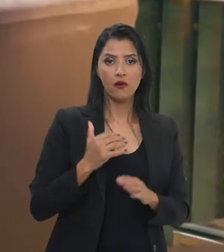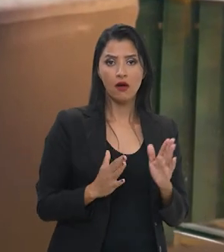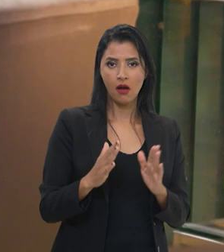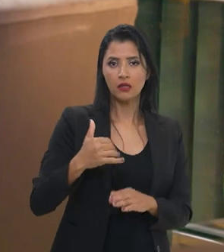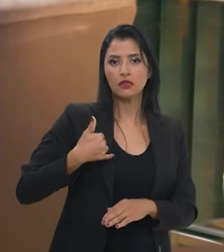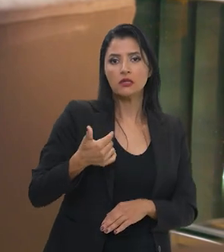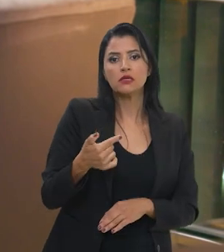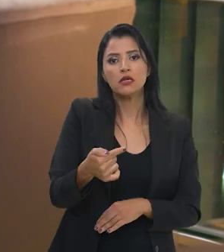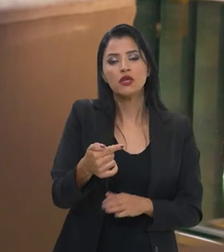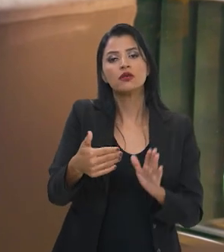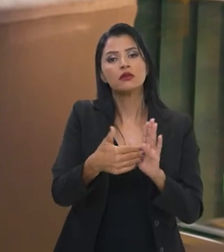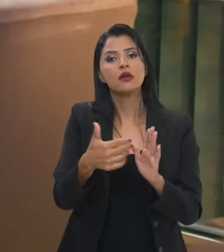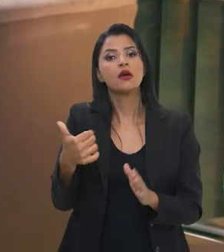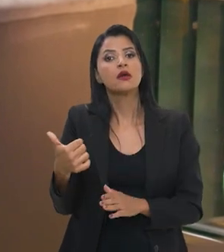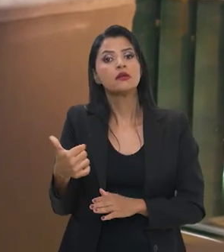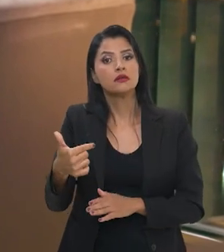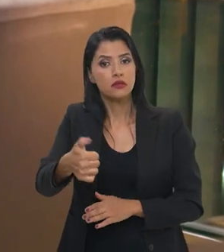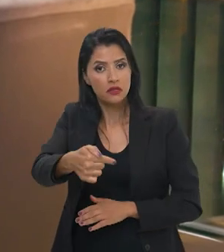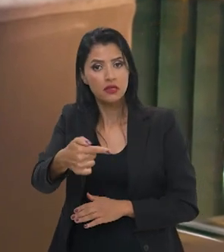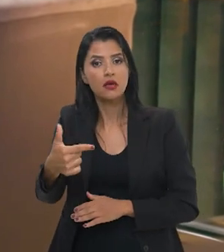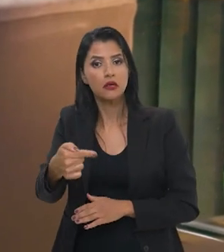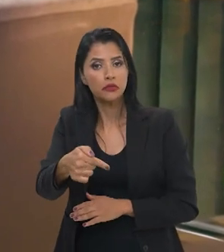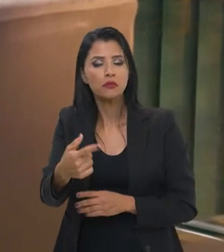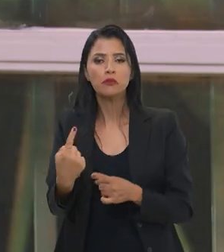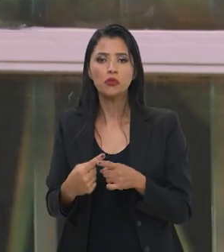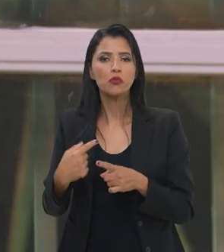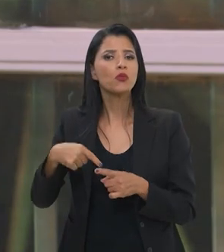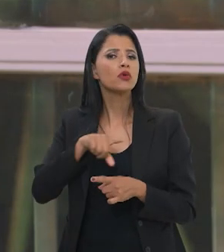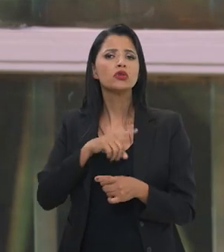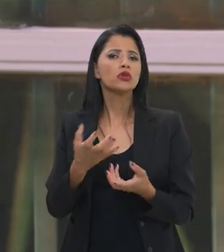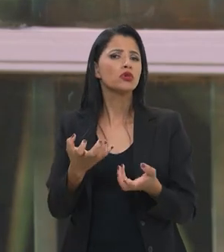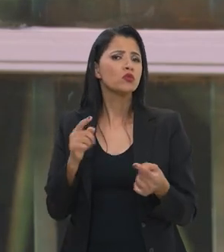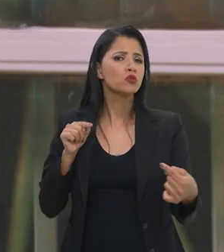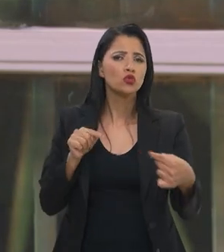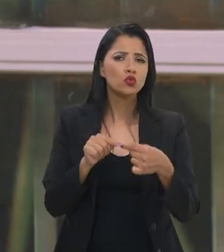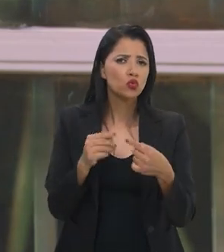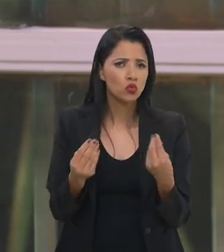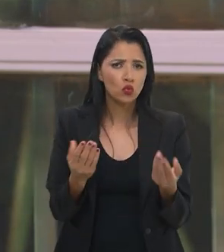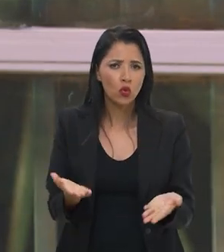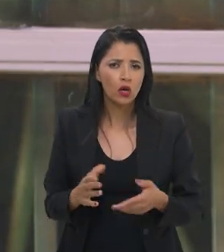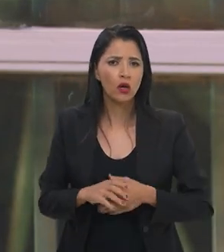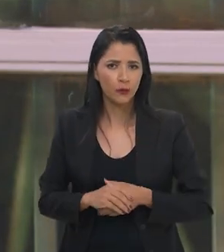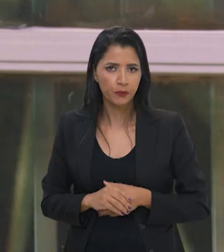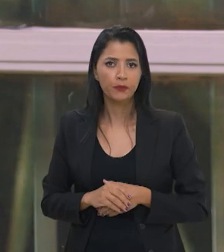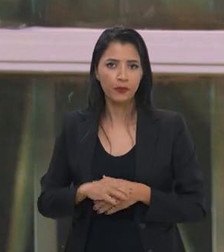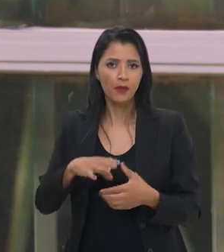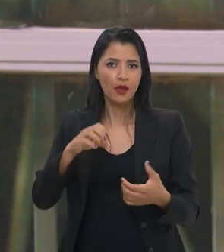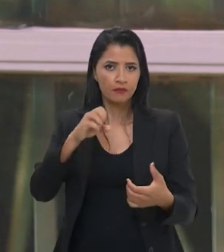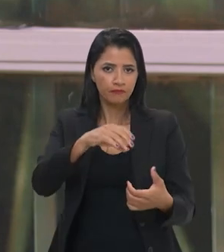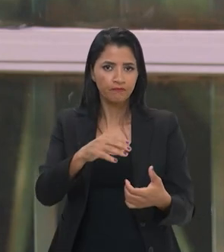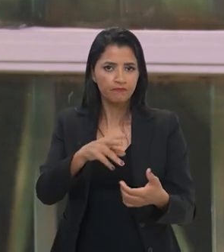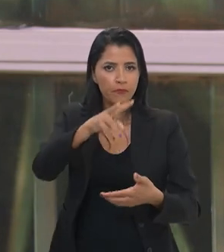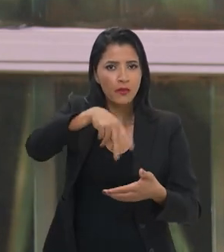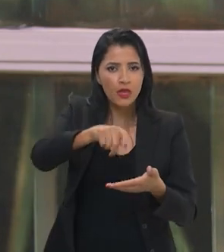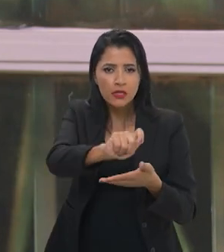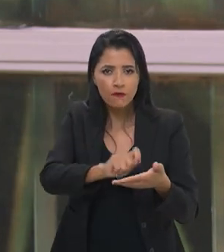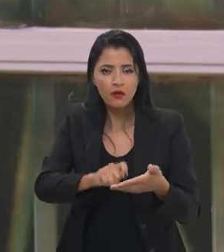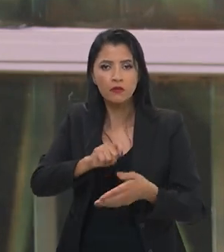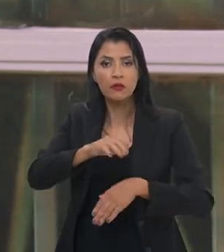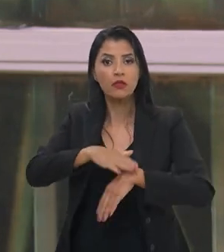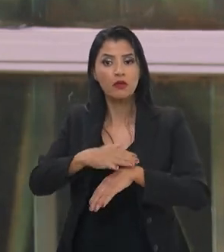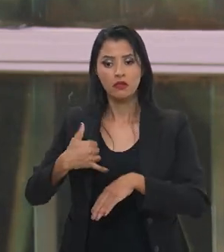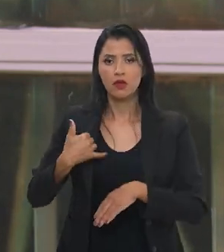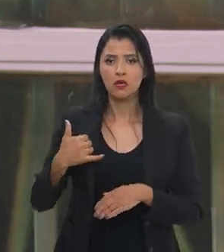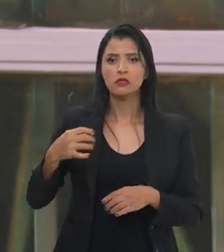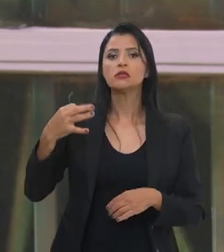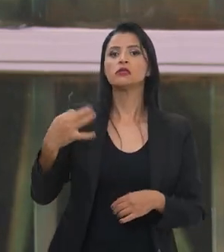de sete anos até 17 porque porque aqui a gente quer a alfabetização na idade